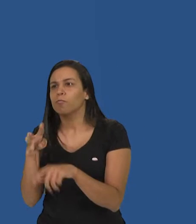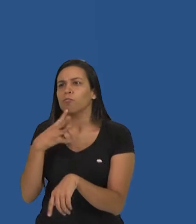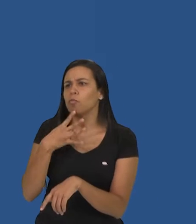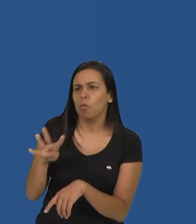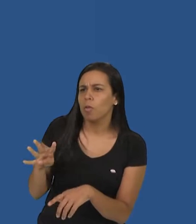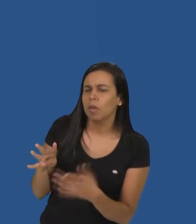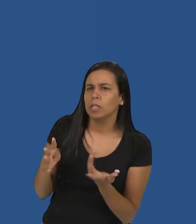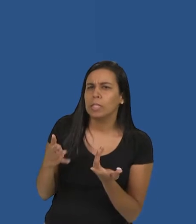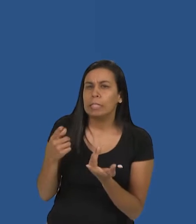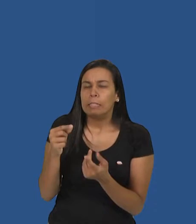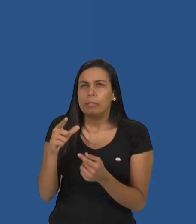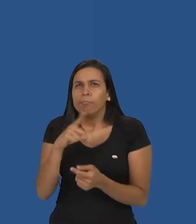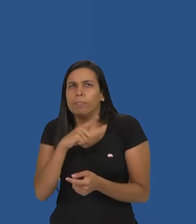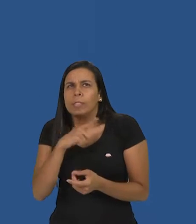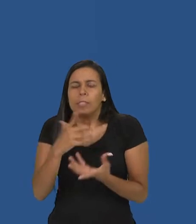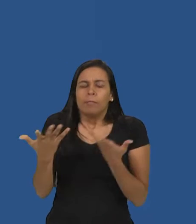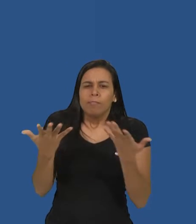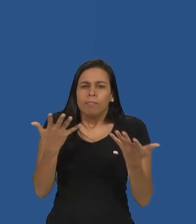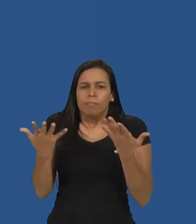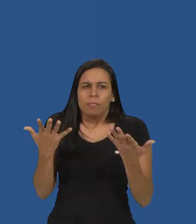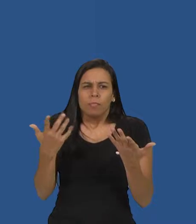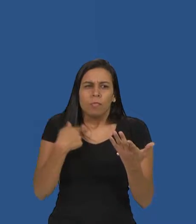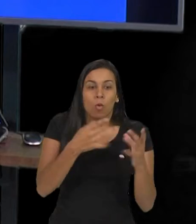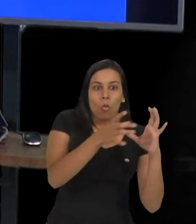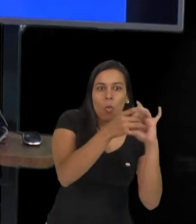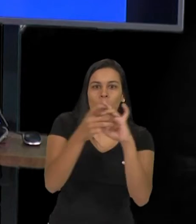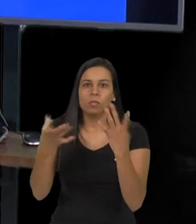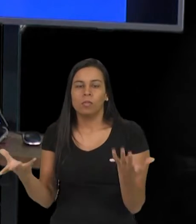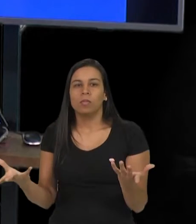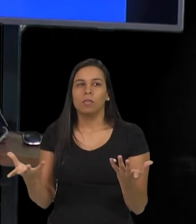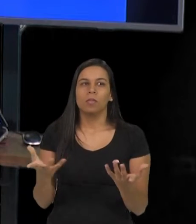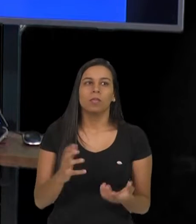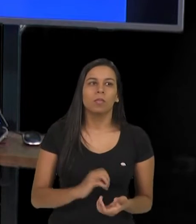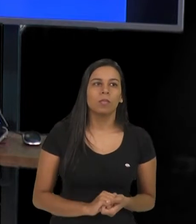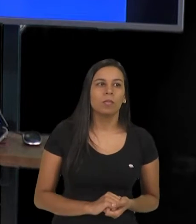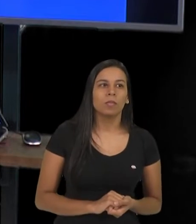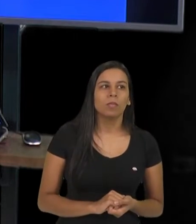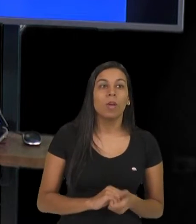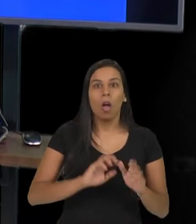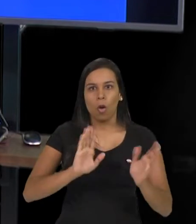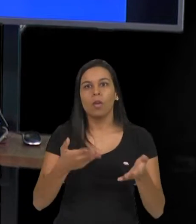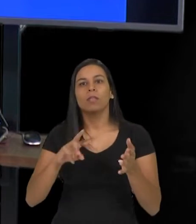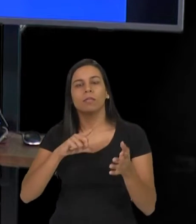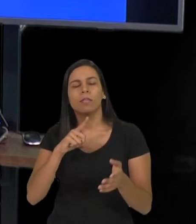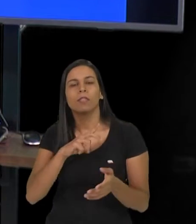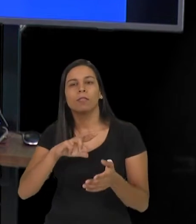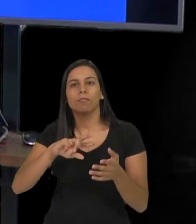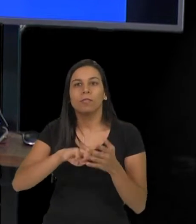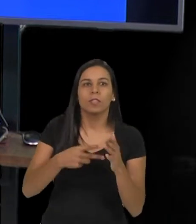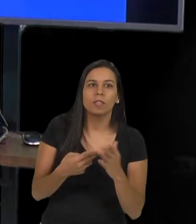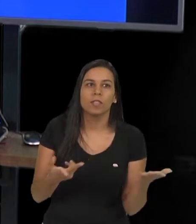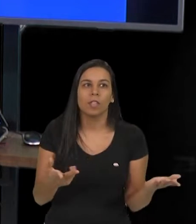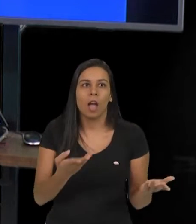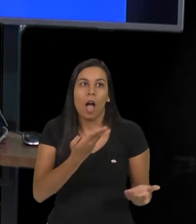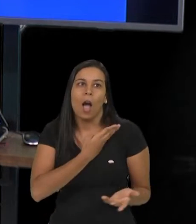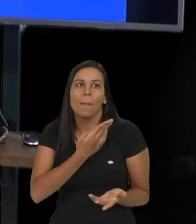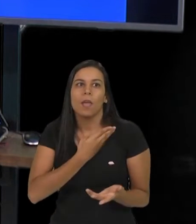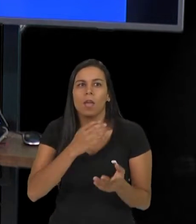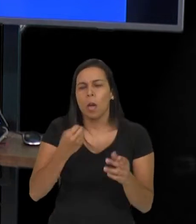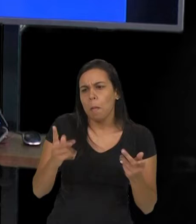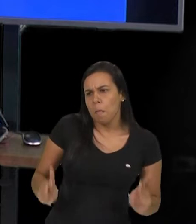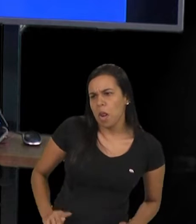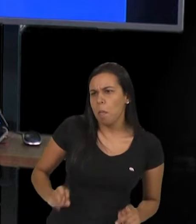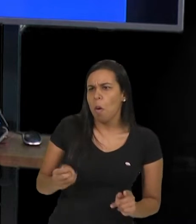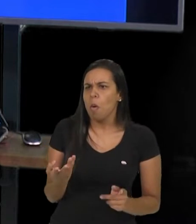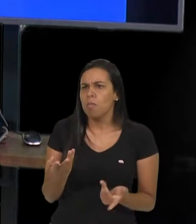tentar deduzir no texto pelo contexto. A zunica agora passou a ter um significado. Eu não sei de certeza se é amiga, se é prima, se é tia, mas